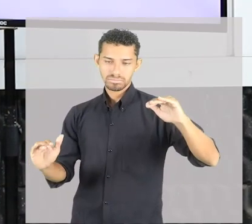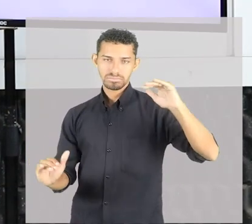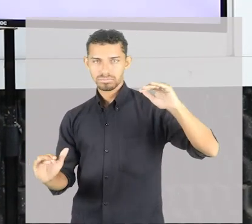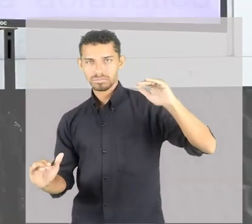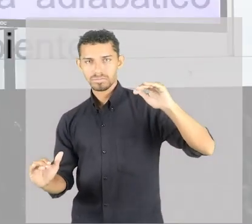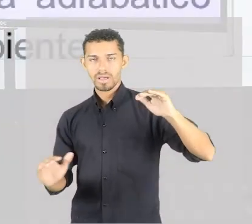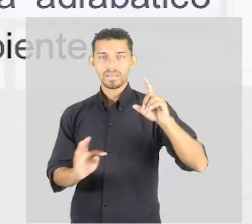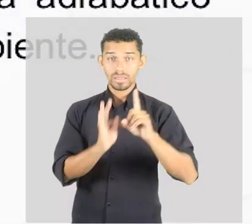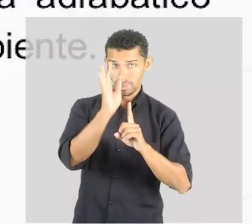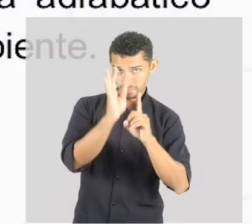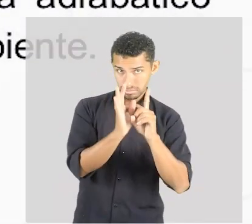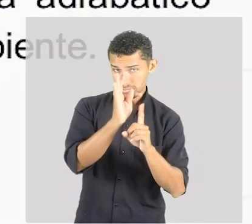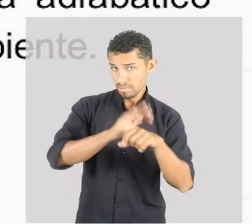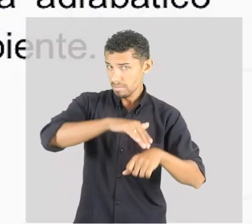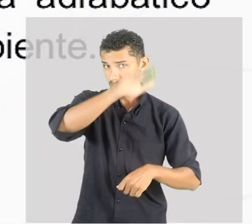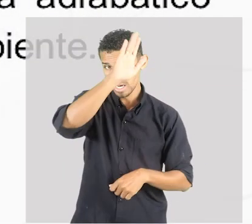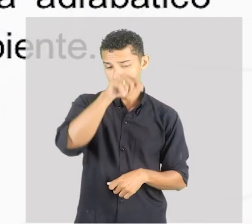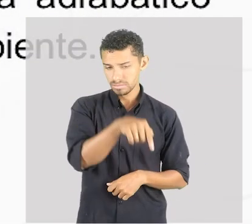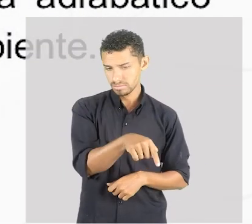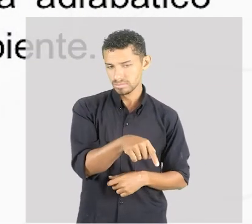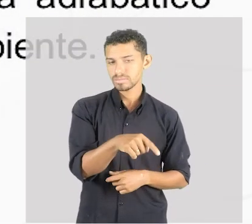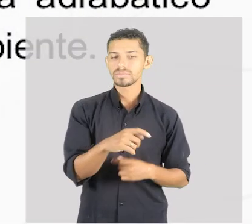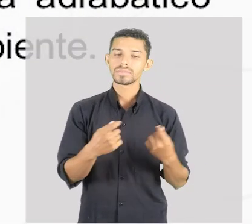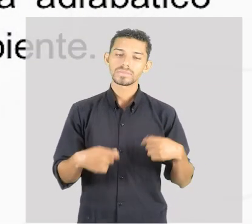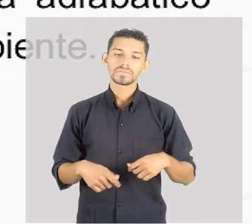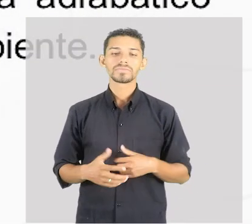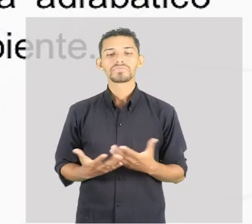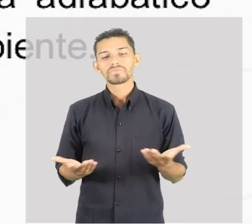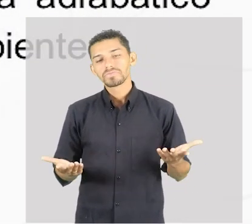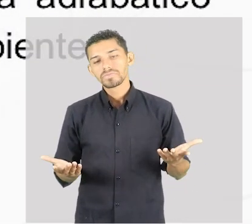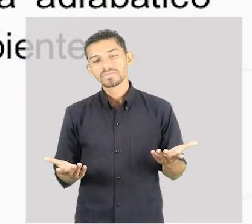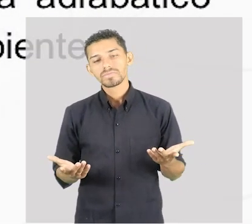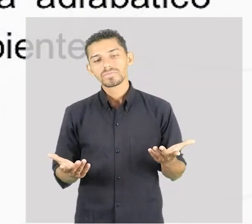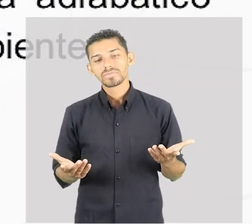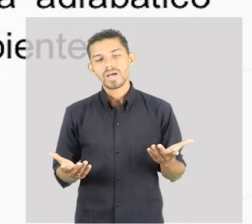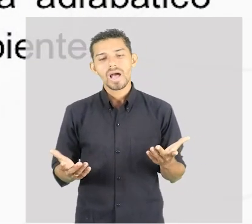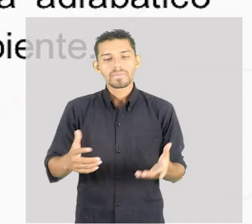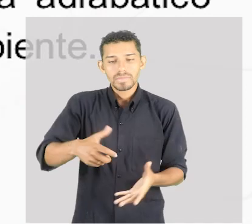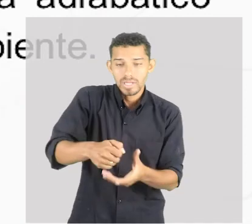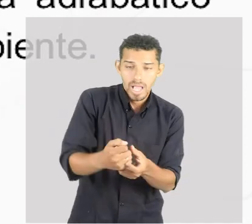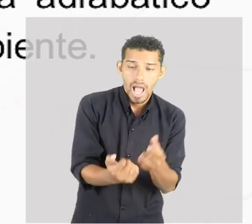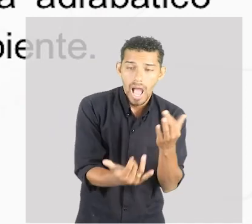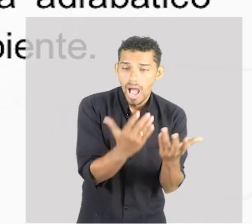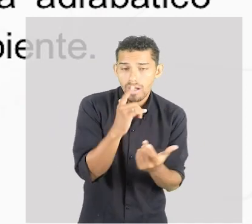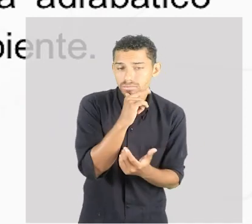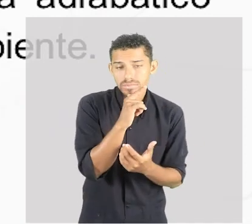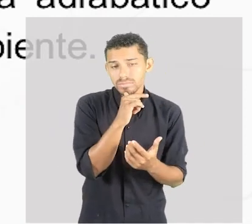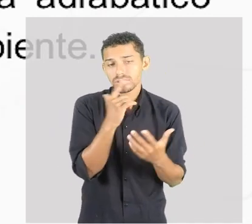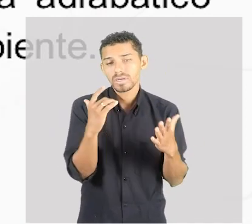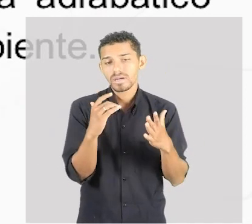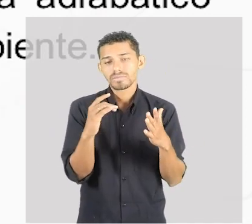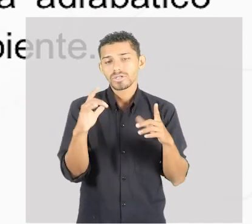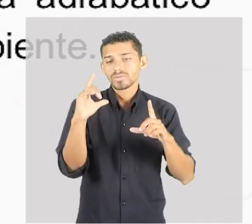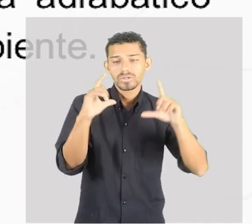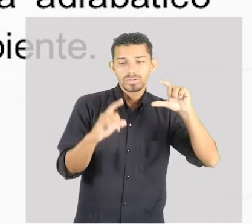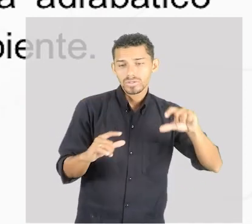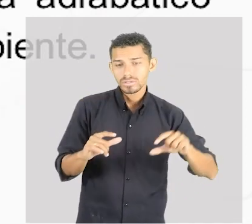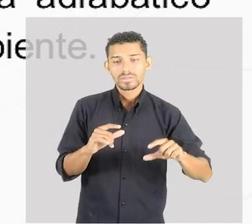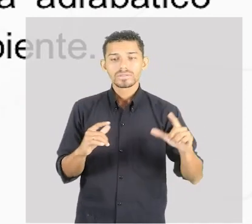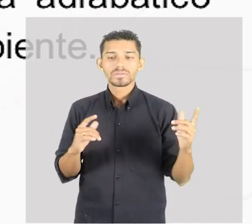opção na panela de pressão a água entra em ebulição uma temperatura menor que uma panela